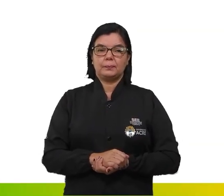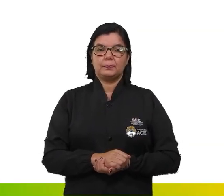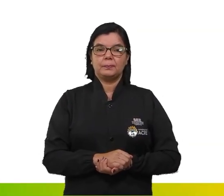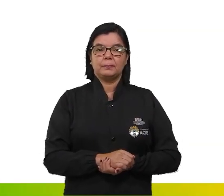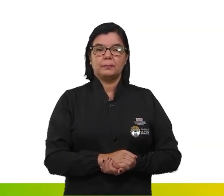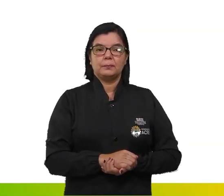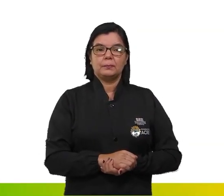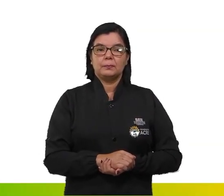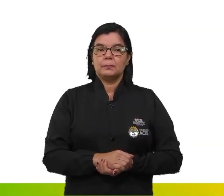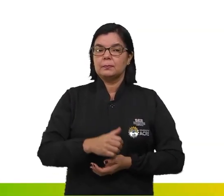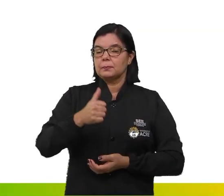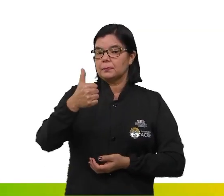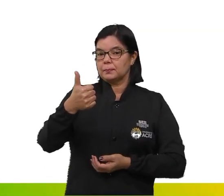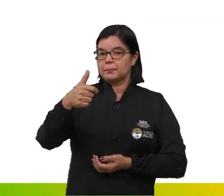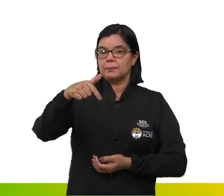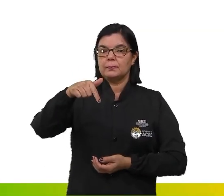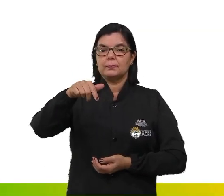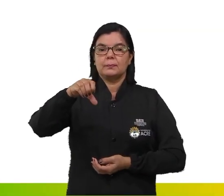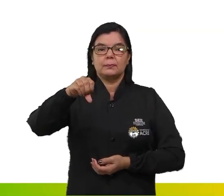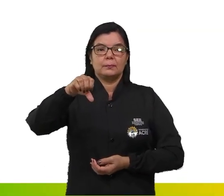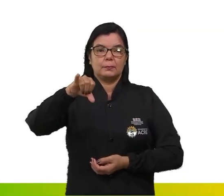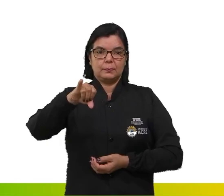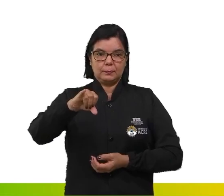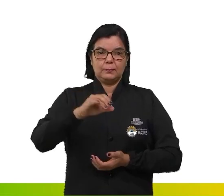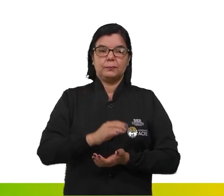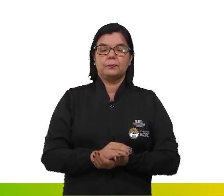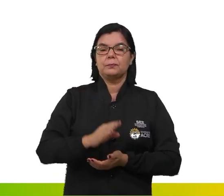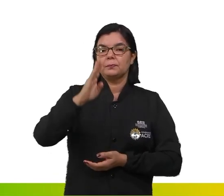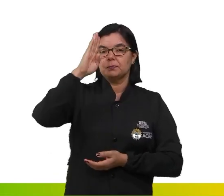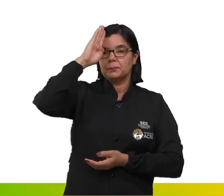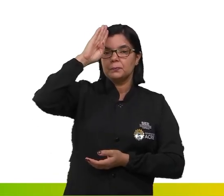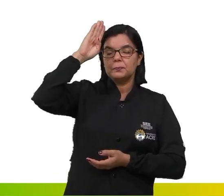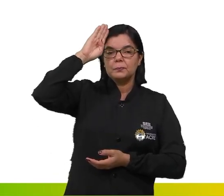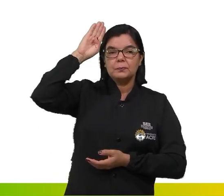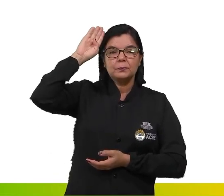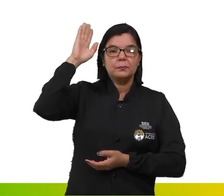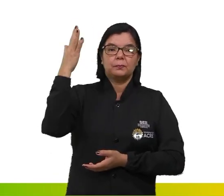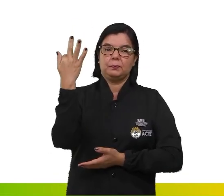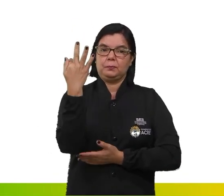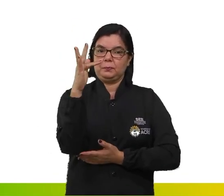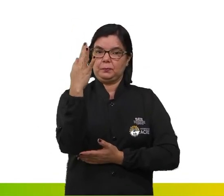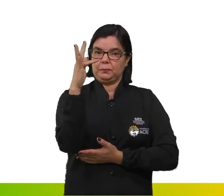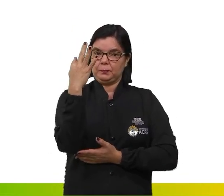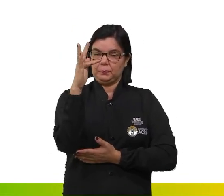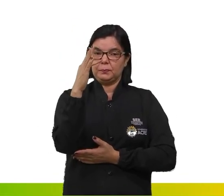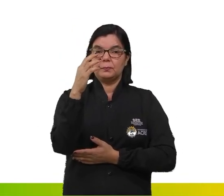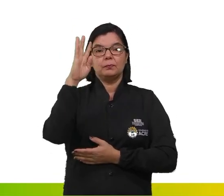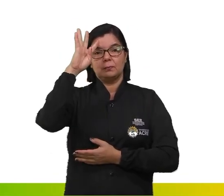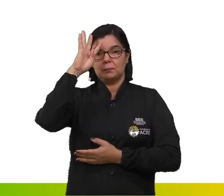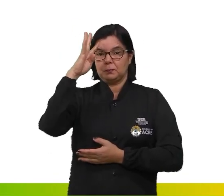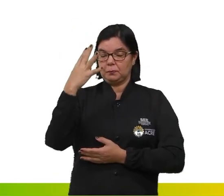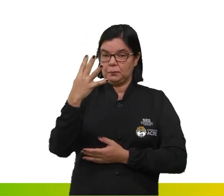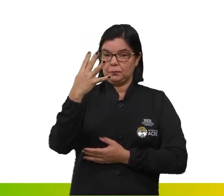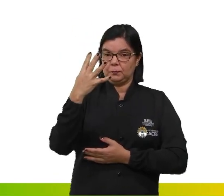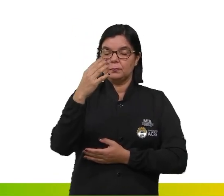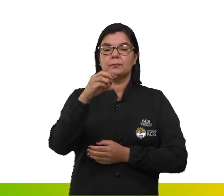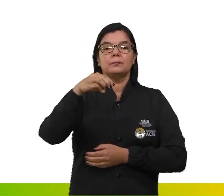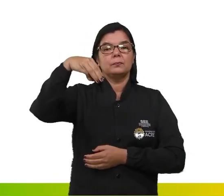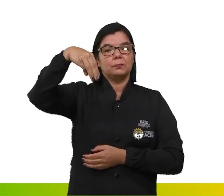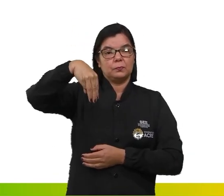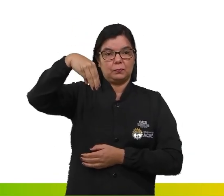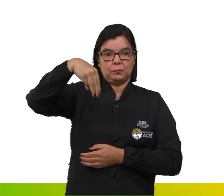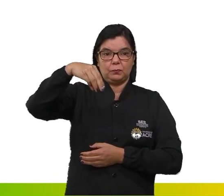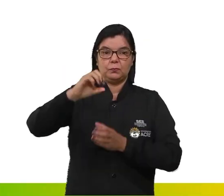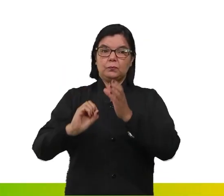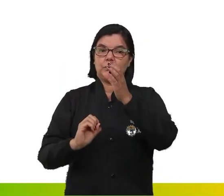Então, em 1791, a Academia Francesa de Ciências decidiu que o metro, quando eles